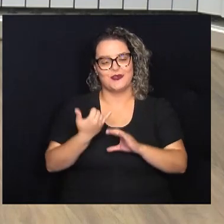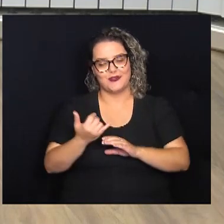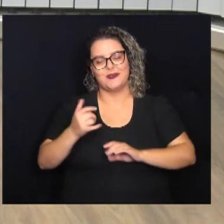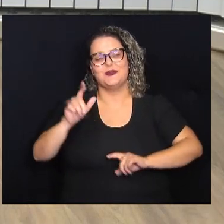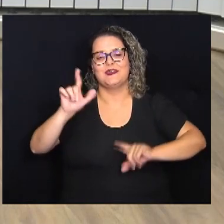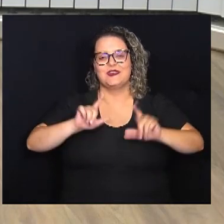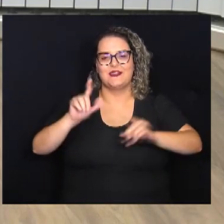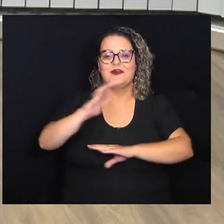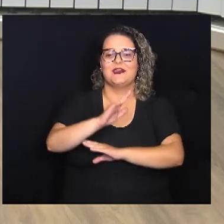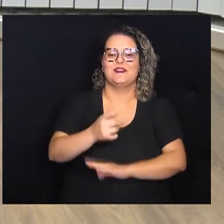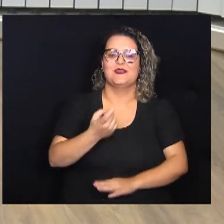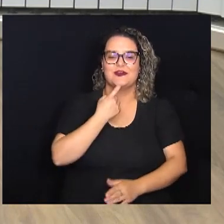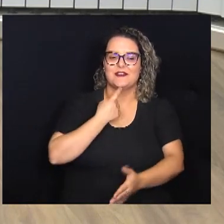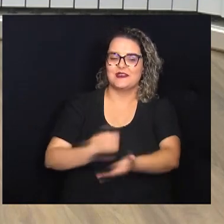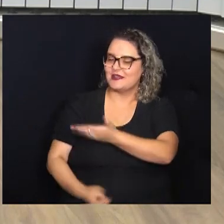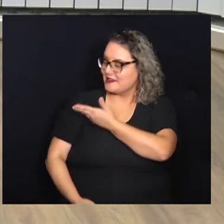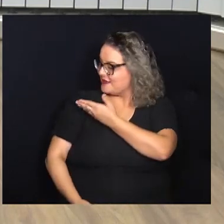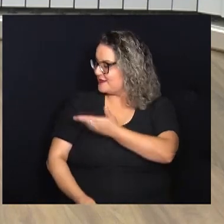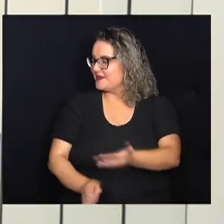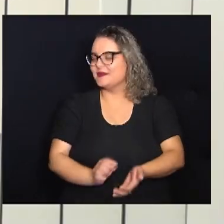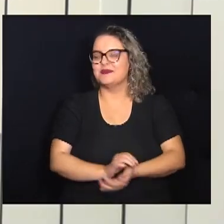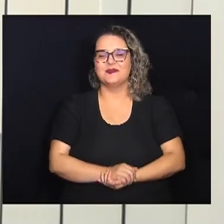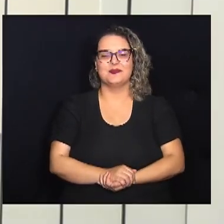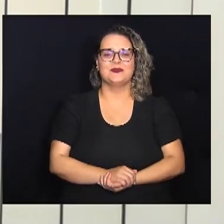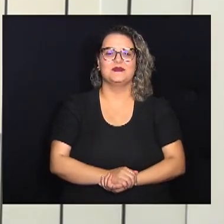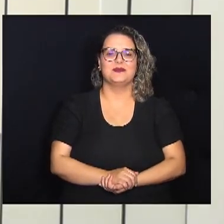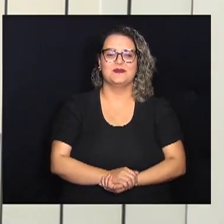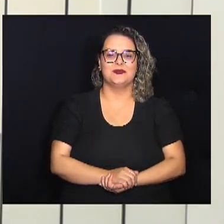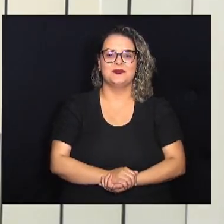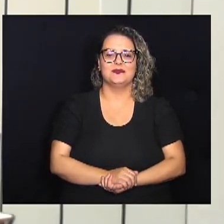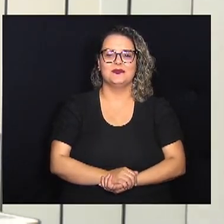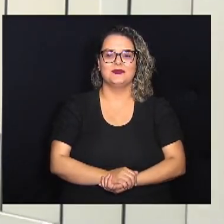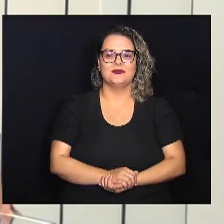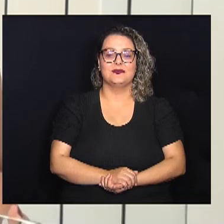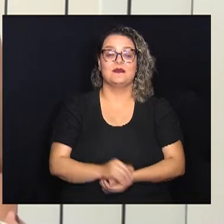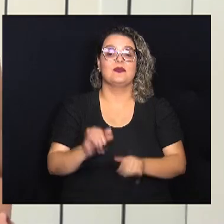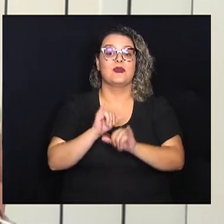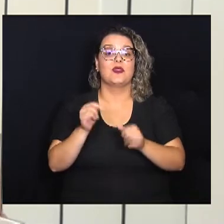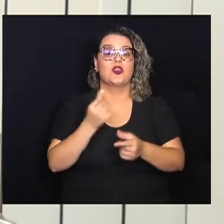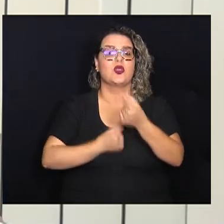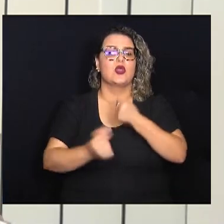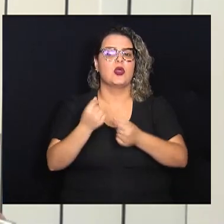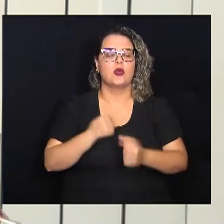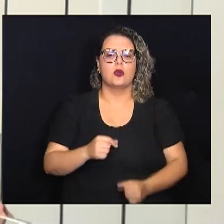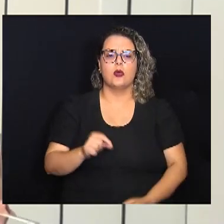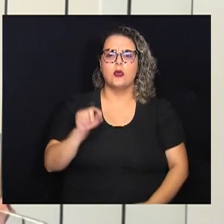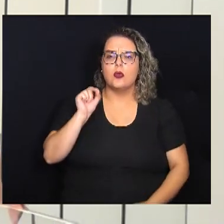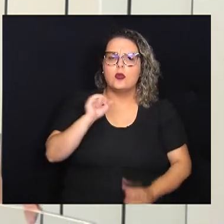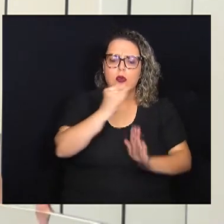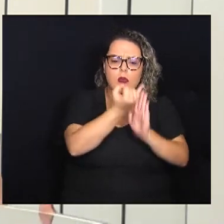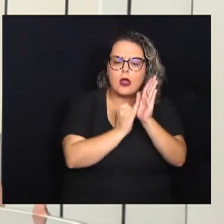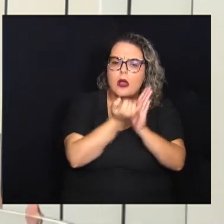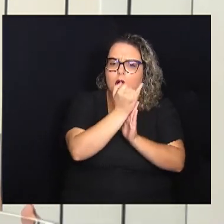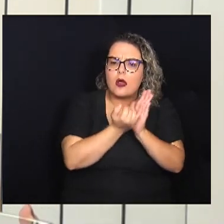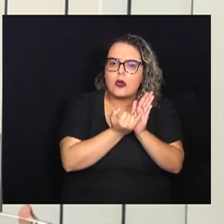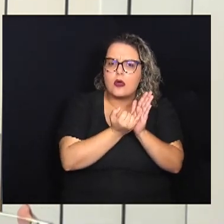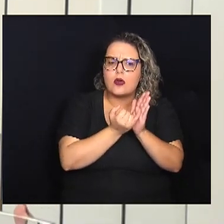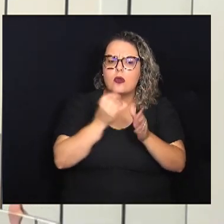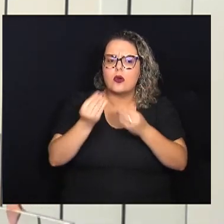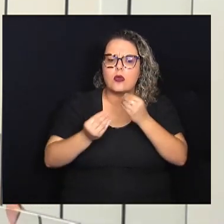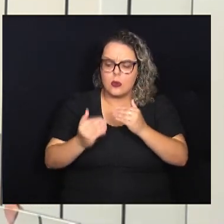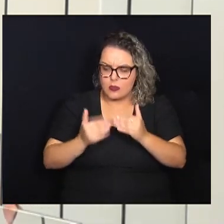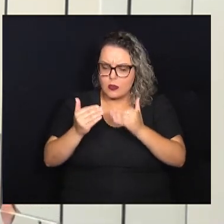dos drones ele não se limita apenas à esfera profissional. Eles também podem ser uma ferramenta para a educação, inspirando jovens mentes a explorarem